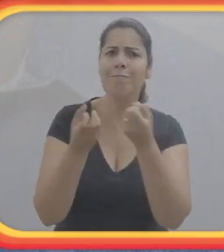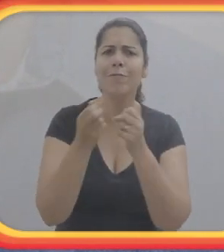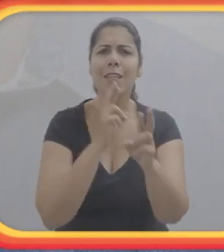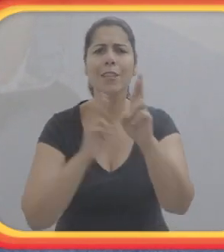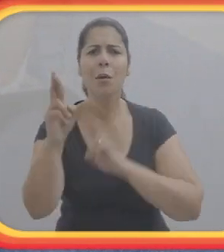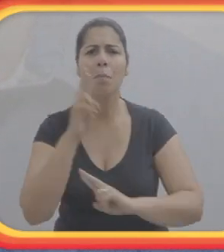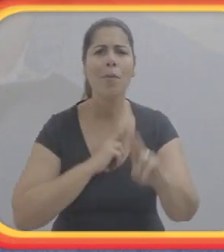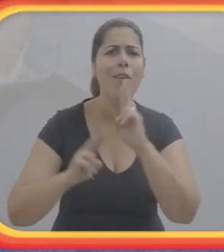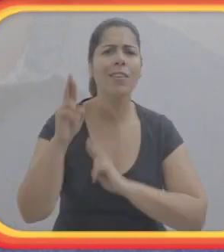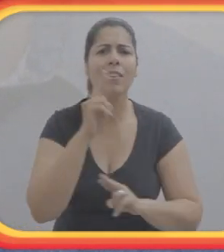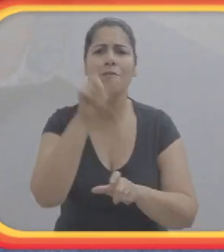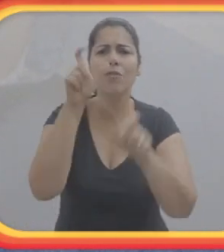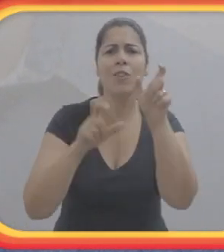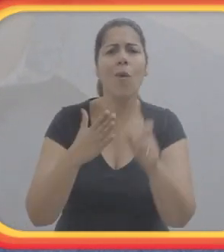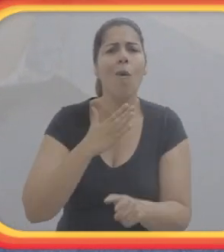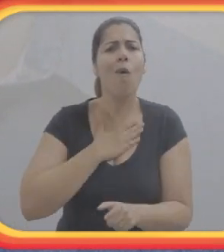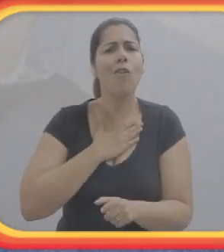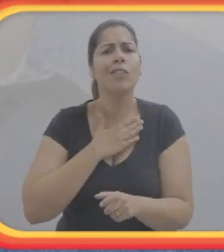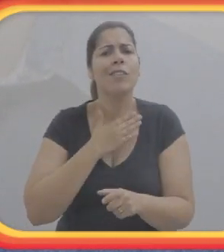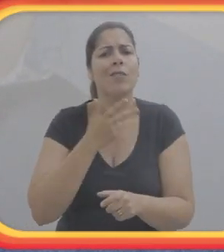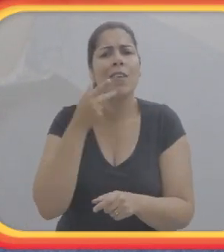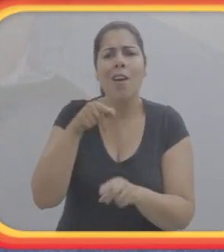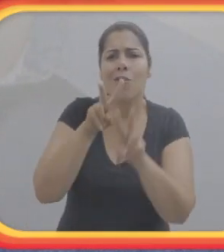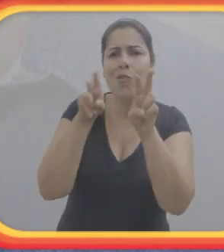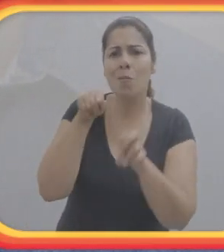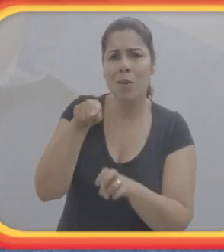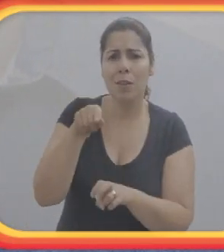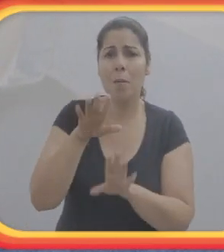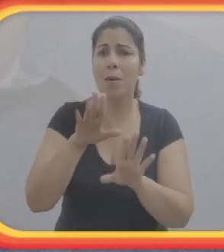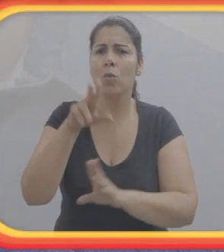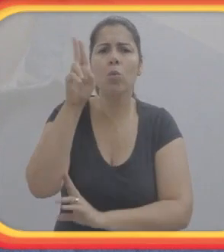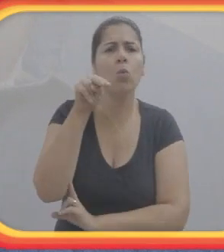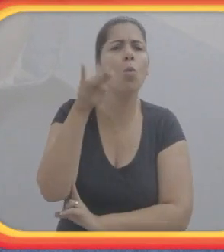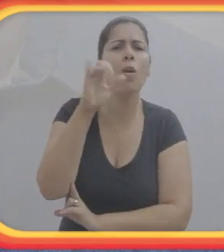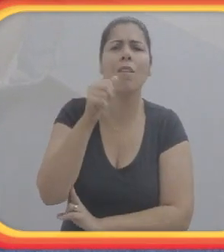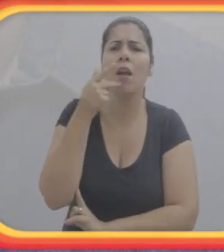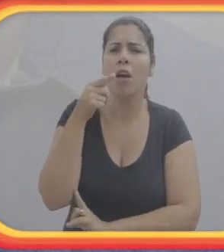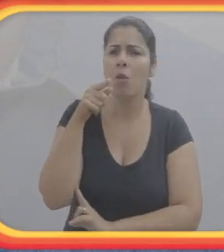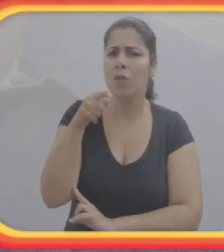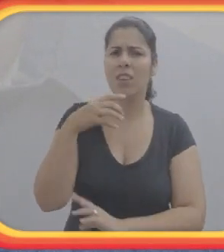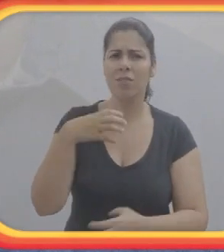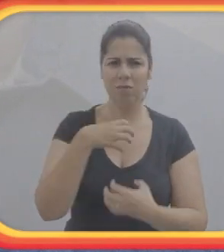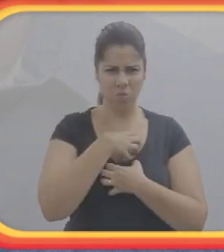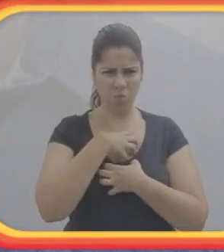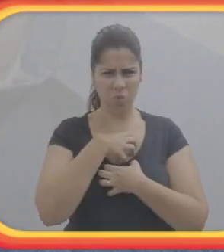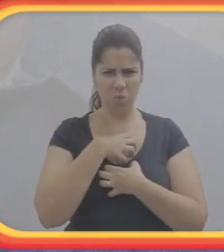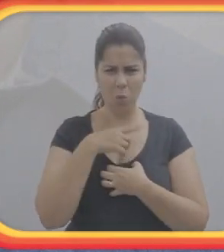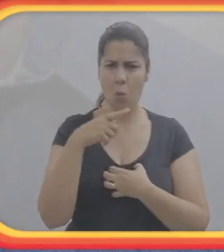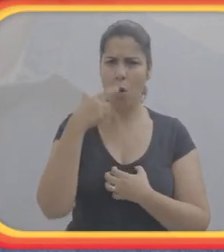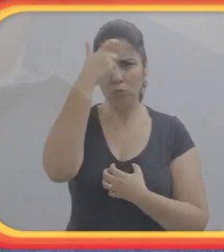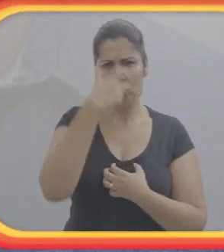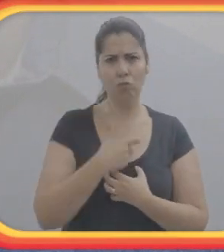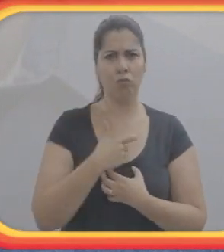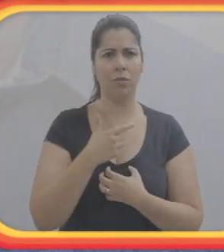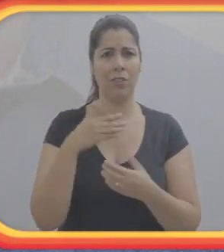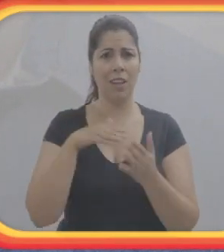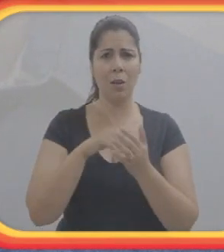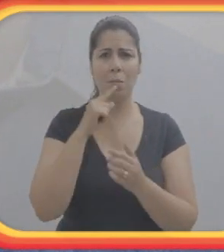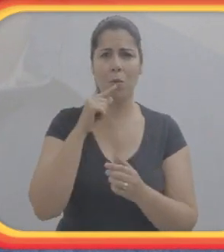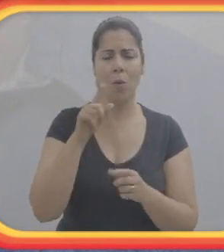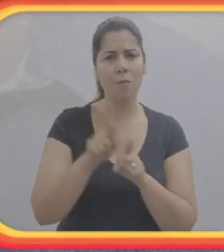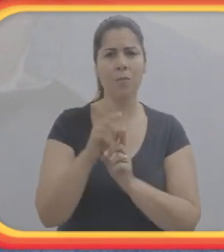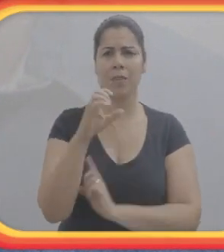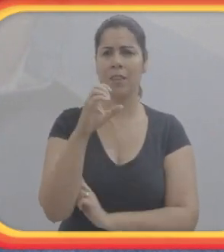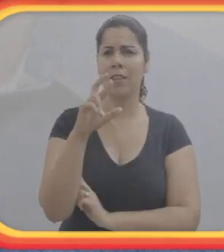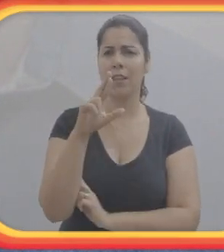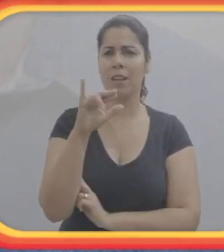se incomoda um pouco. Por outro lado, eu acho que tem gente que se identifica. Eu tenho recebido algumas respostas de gente que gostaria de ter dito alguma